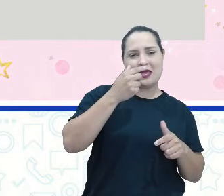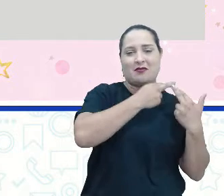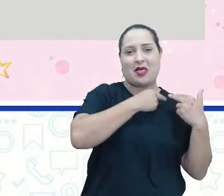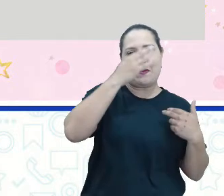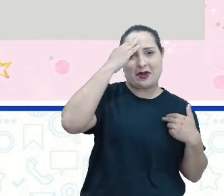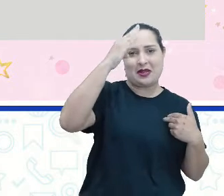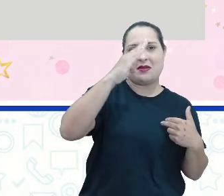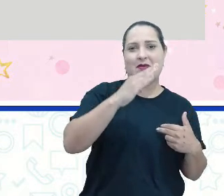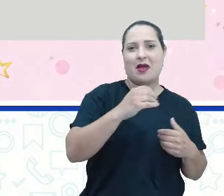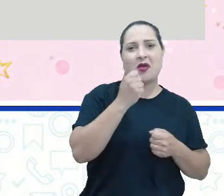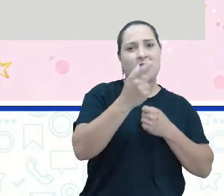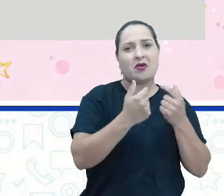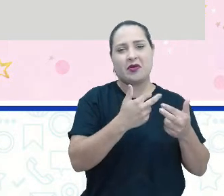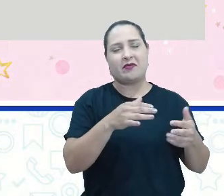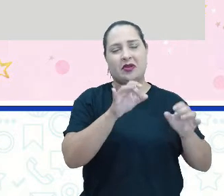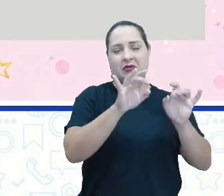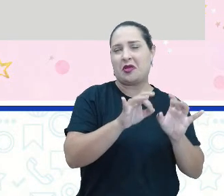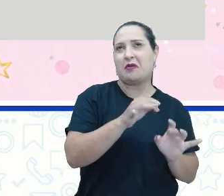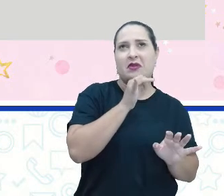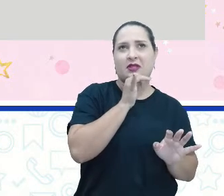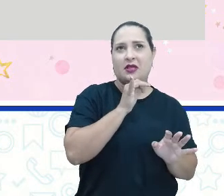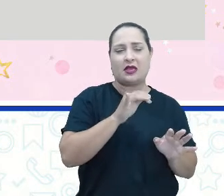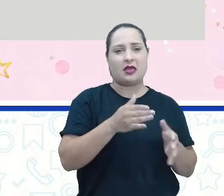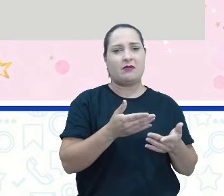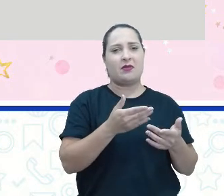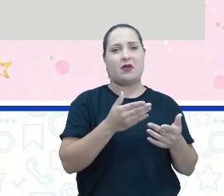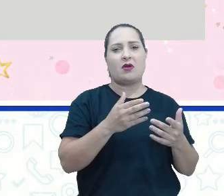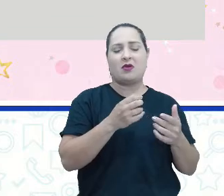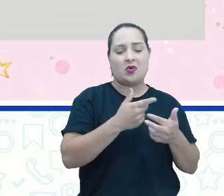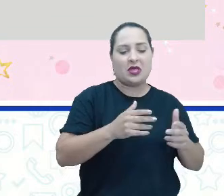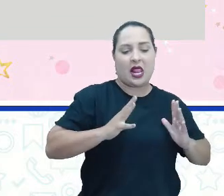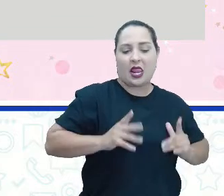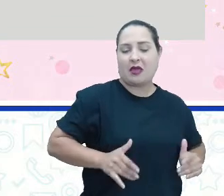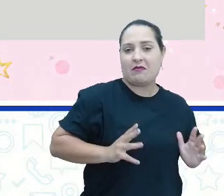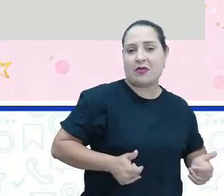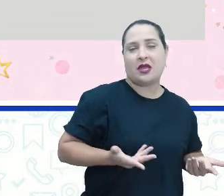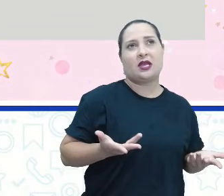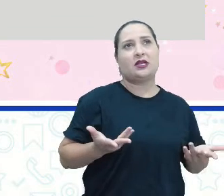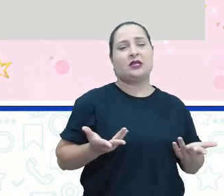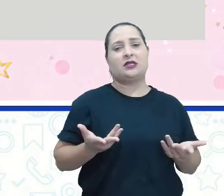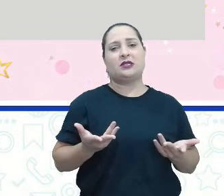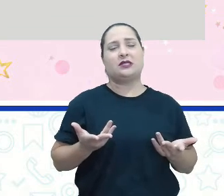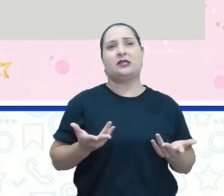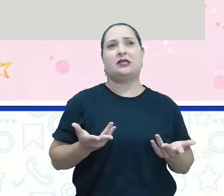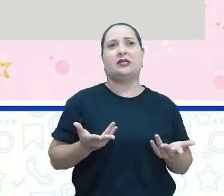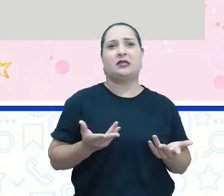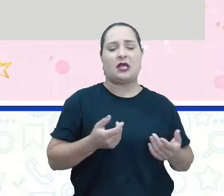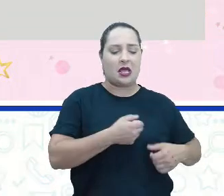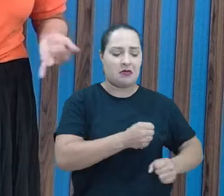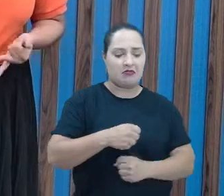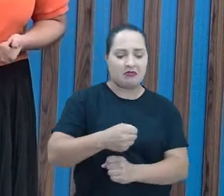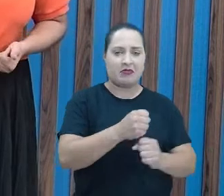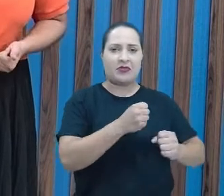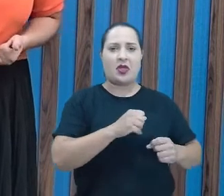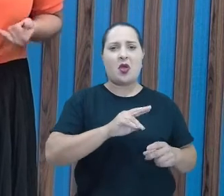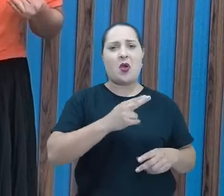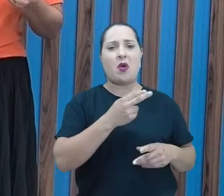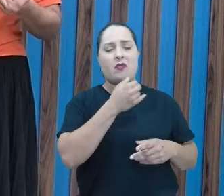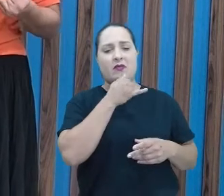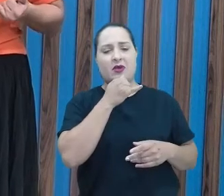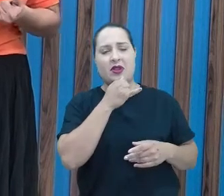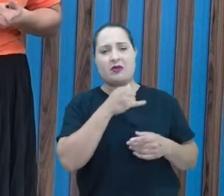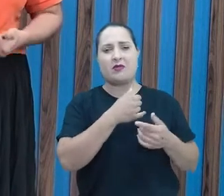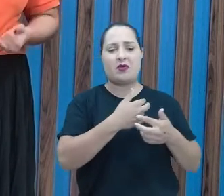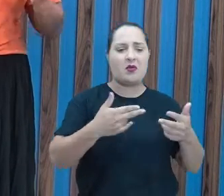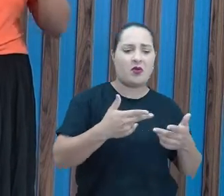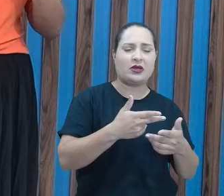produtos específicos, como, por exemplo, produtos de limpeza, produtos, sei lá, eletrodomésticos para casa. Aí a